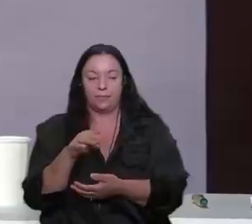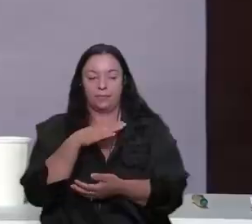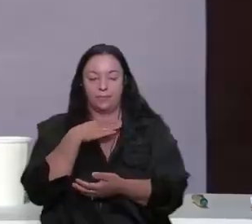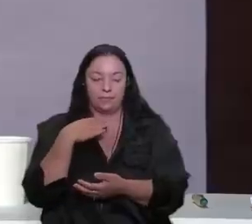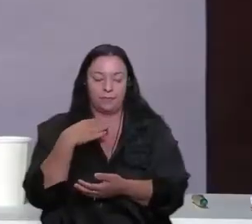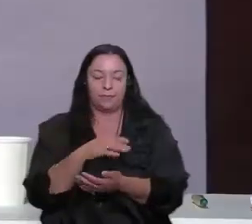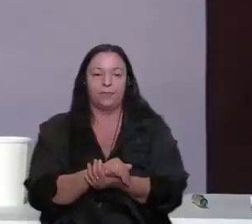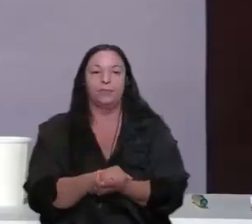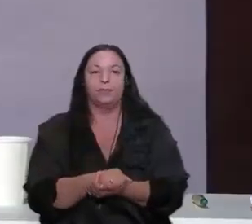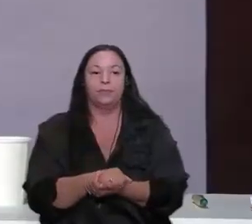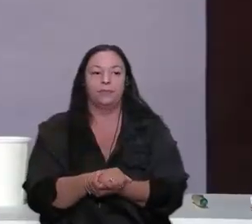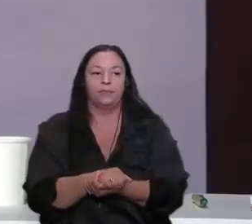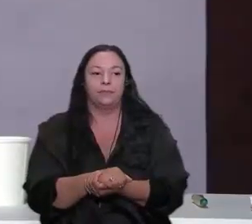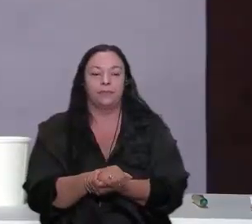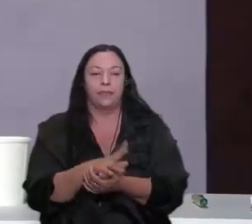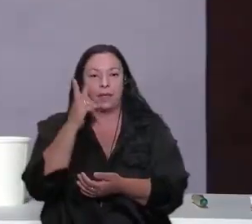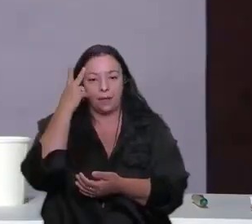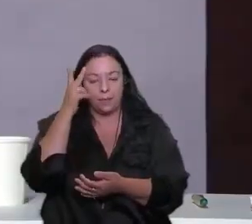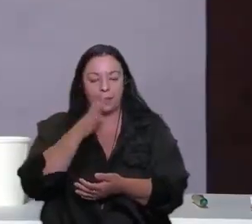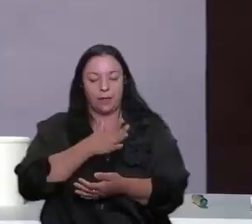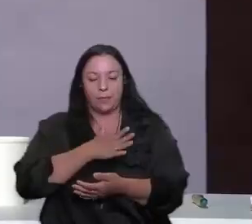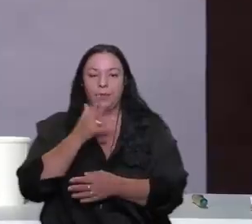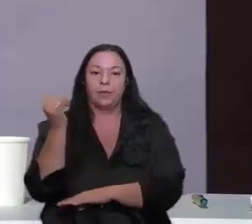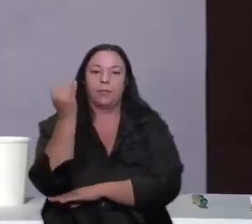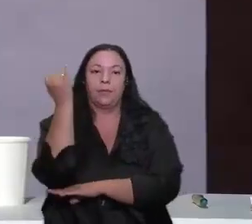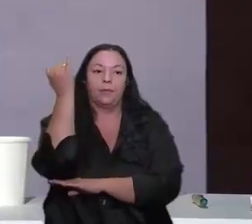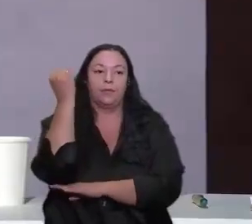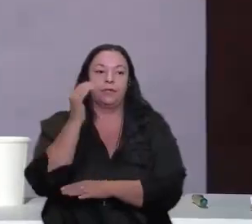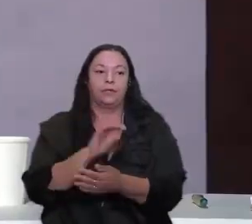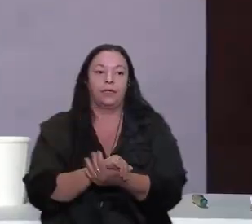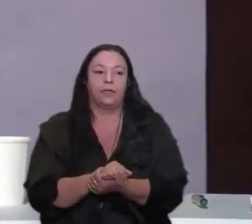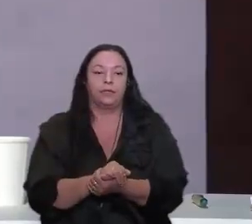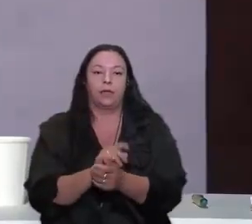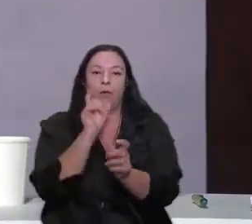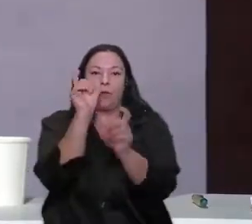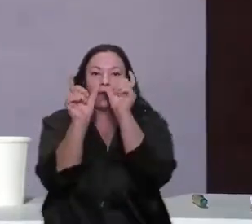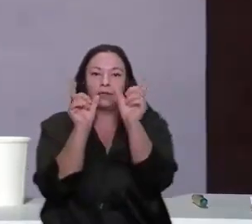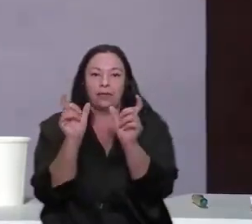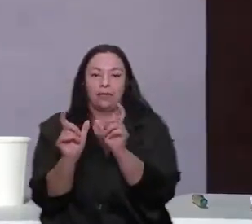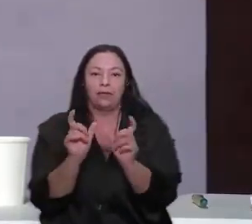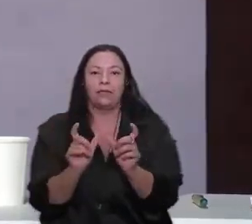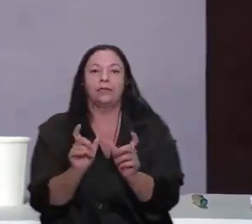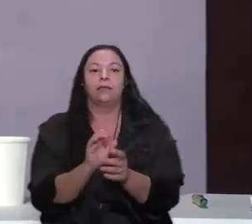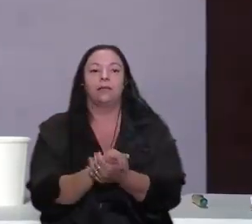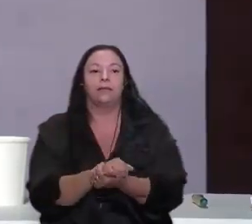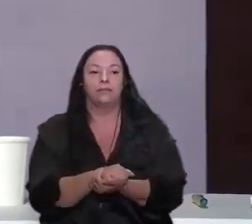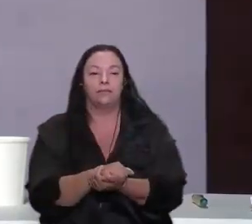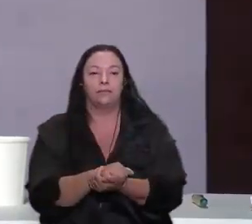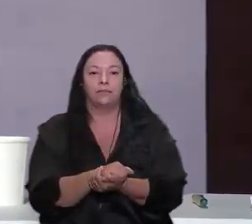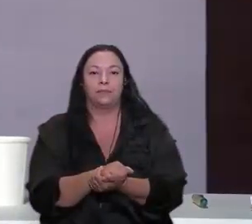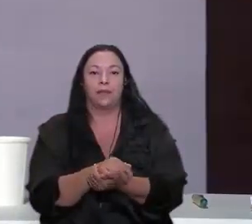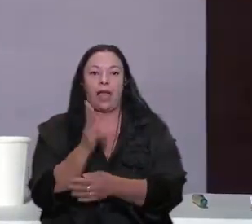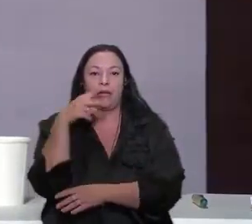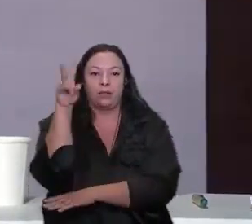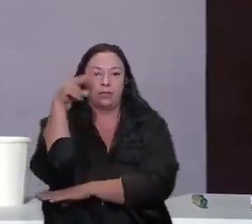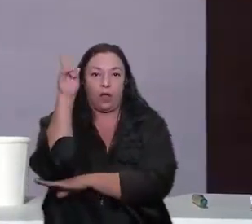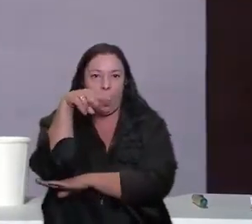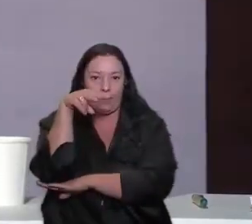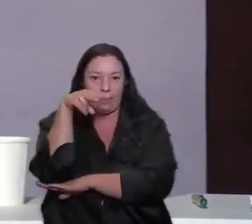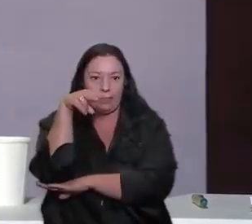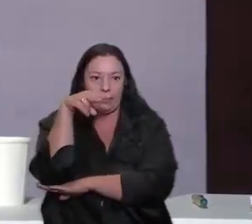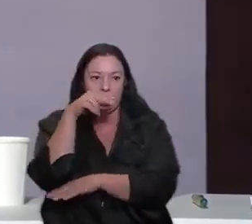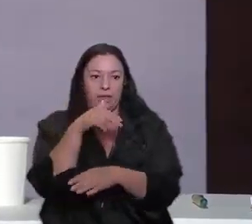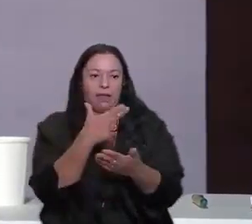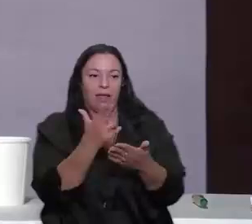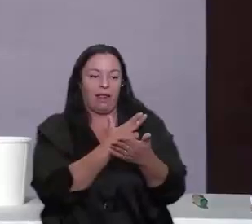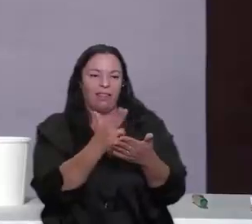de tom amarelo e um colar em tons de marrom, branco e vermelho. Usa óculos retangulares de aro transparente e leva no pescoço o